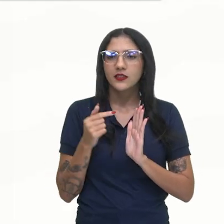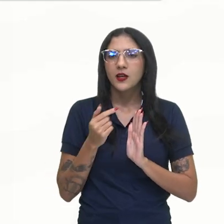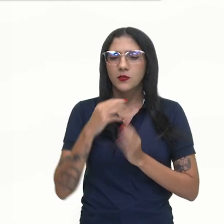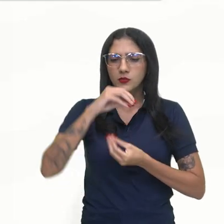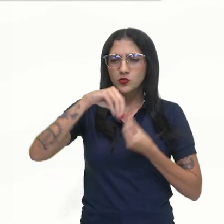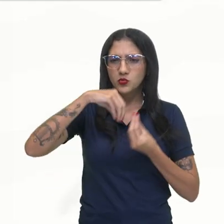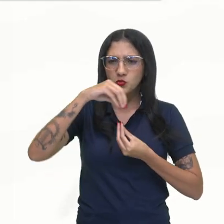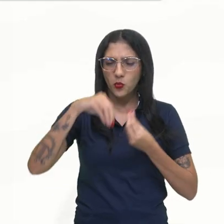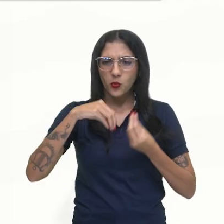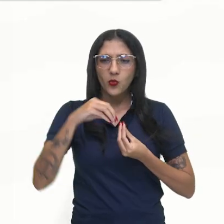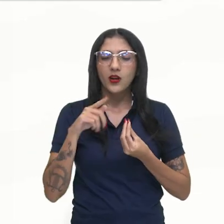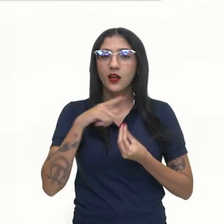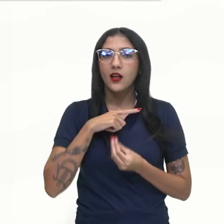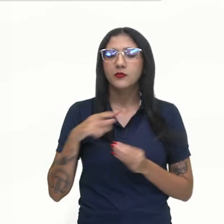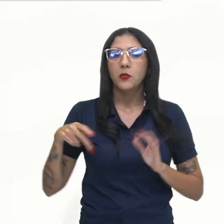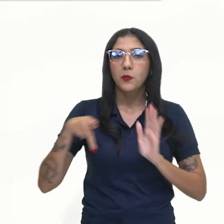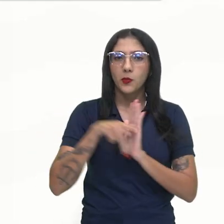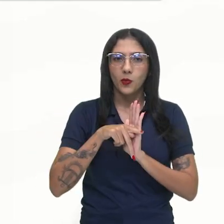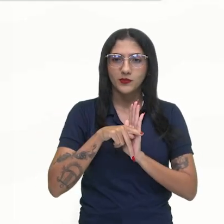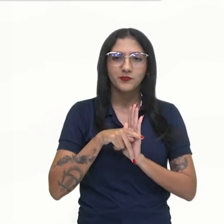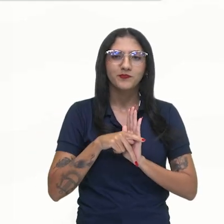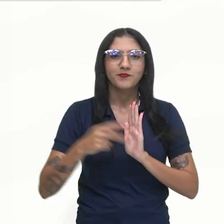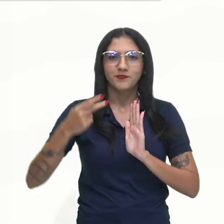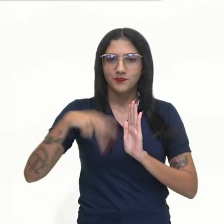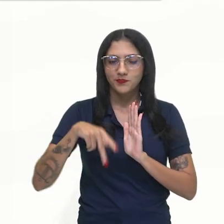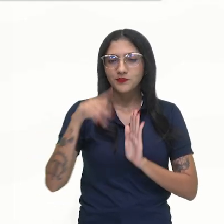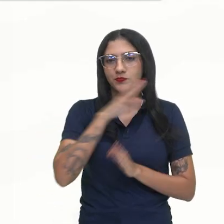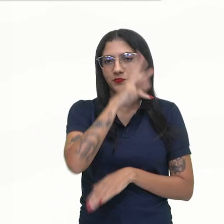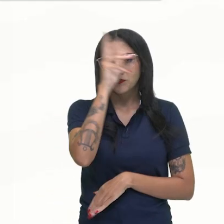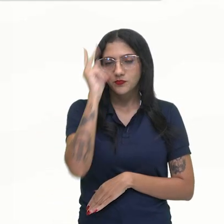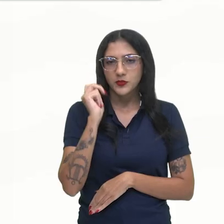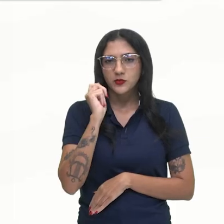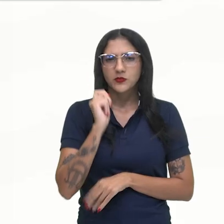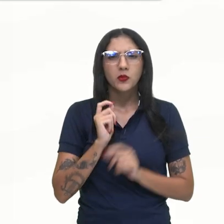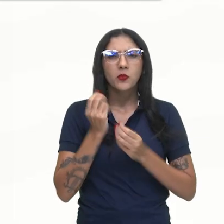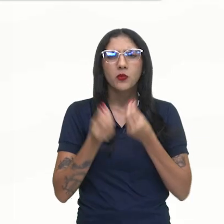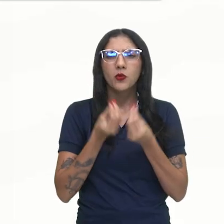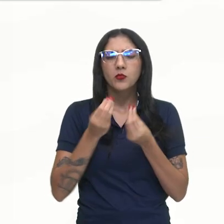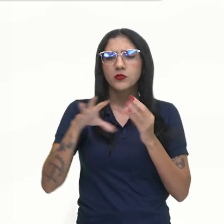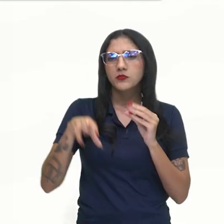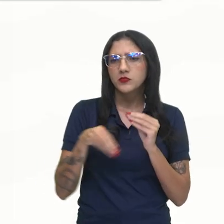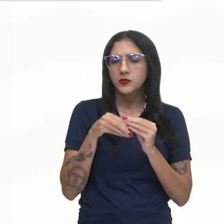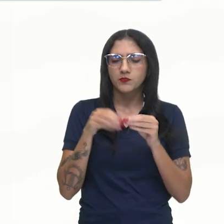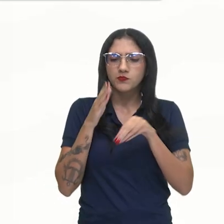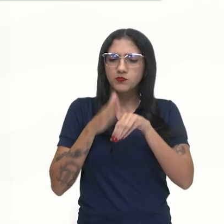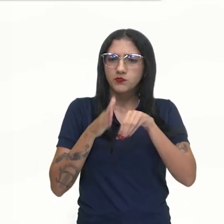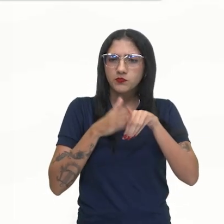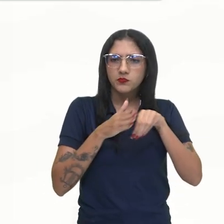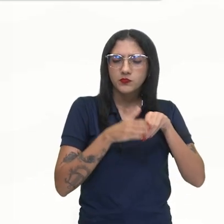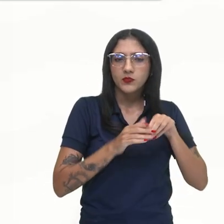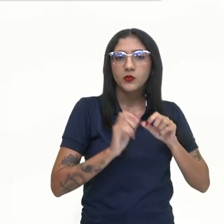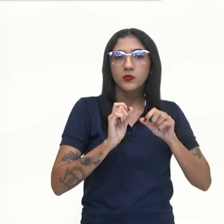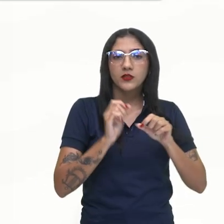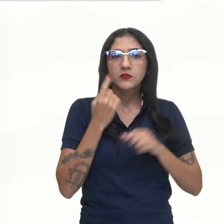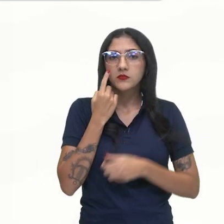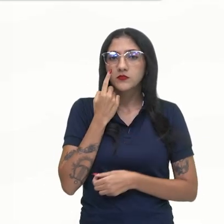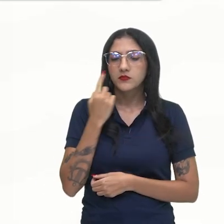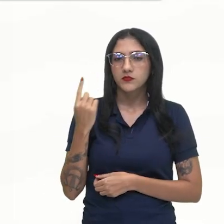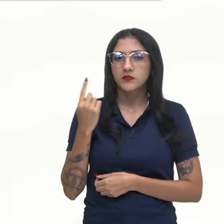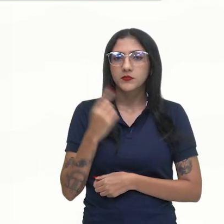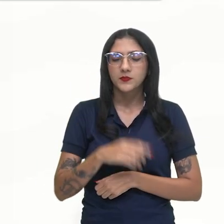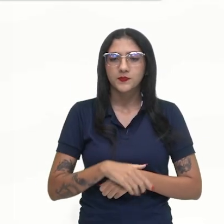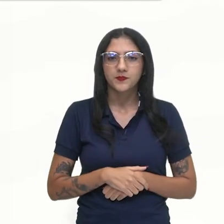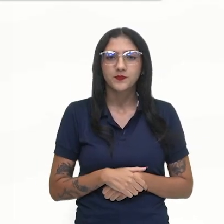tambaqui, ela fala que é típico, né, da região. E é feito com o quê? Com pedaços de fish. Só